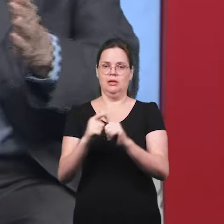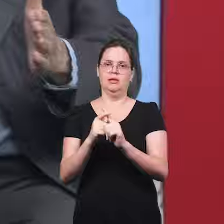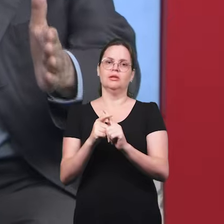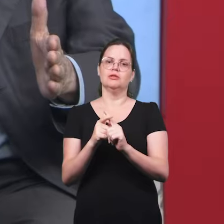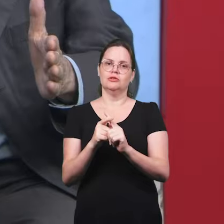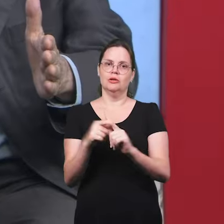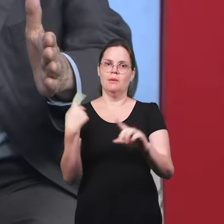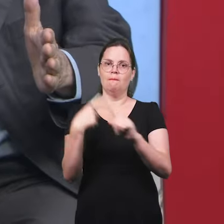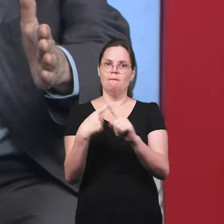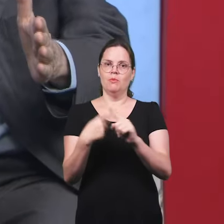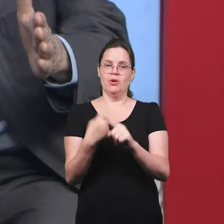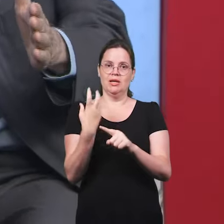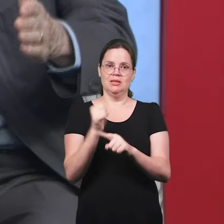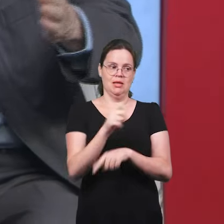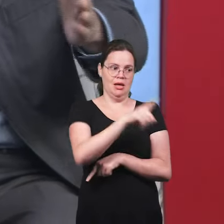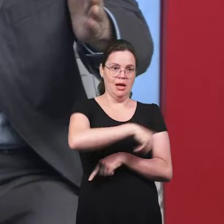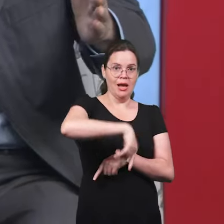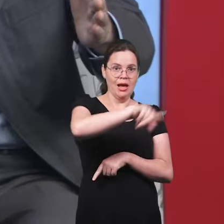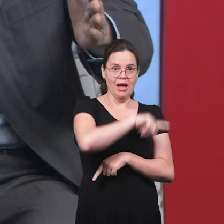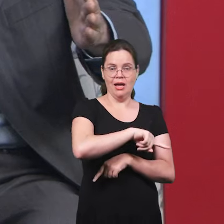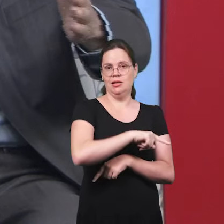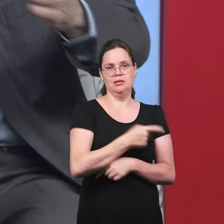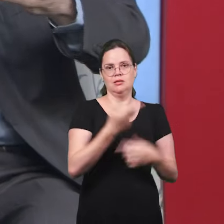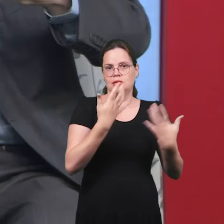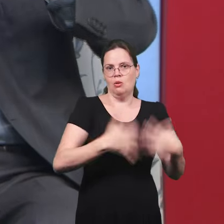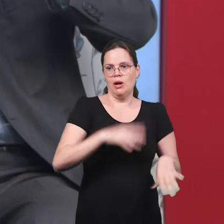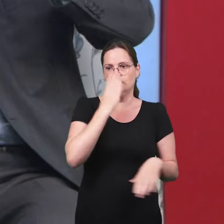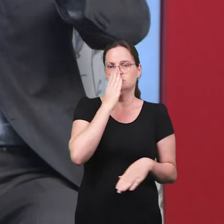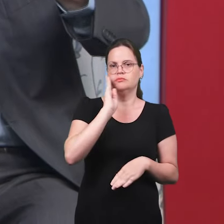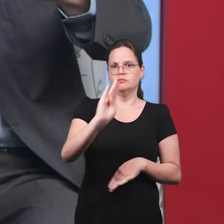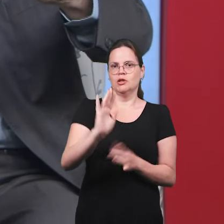homem, não aceitou Jesus como Messias, que é o Messias.